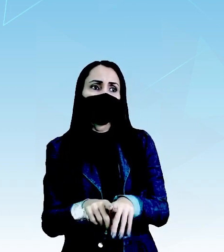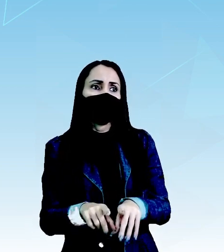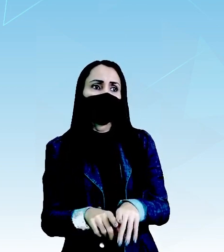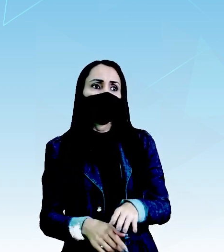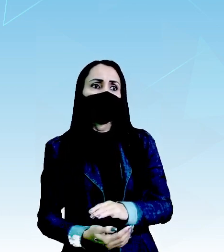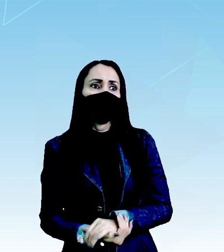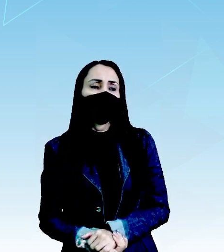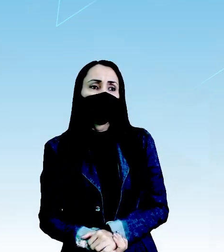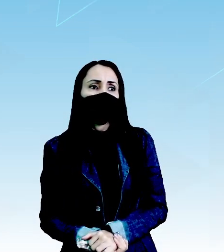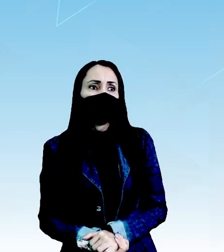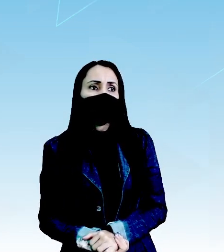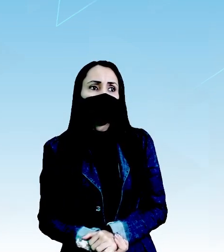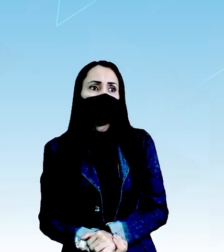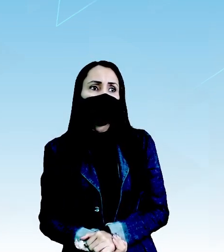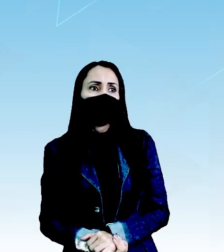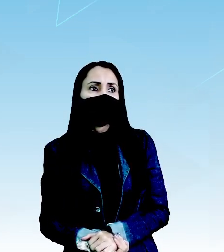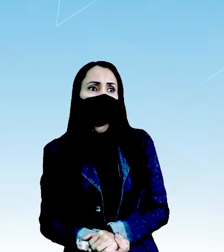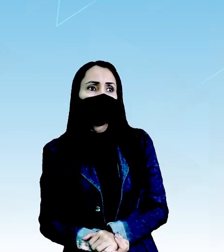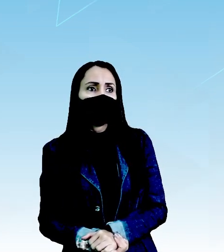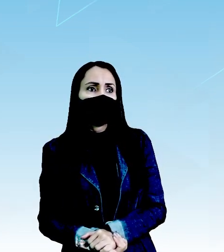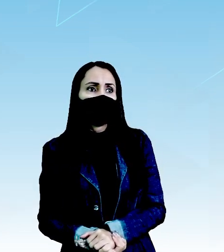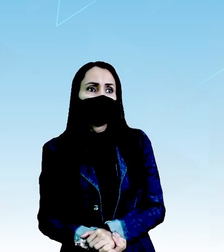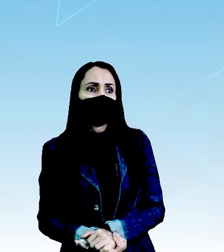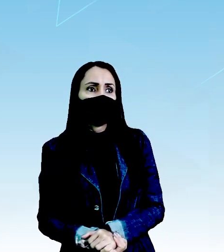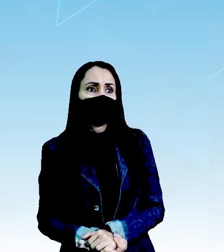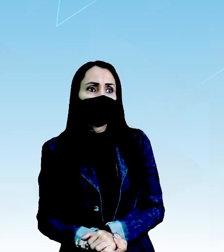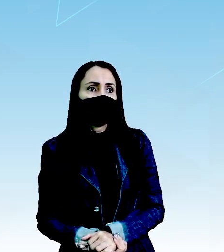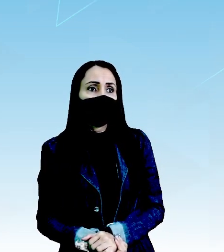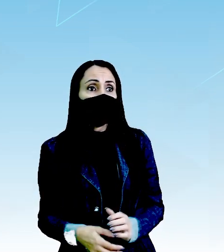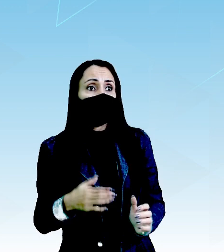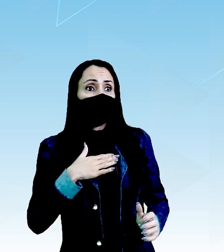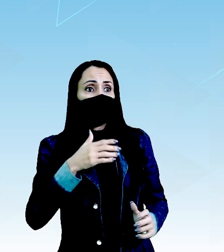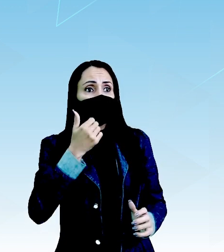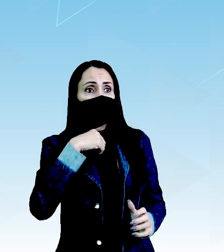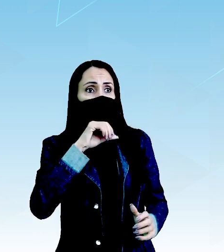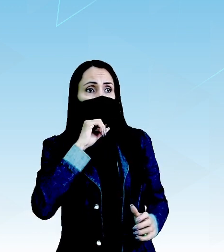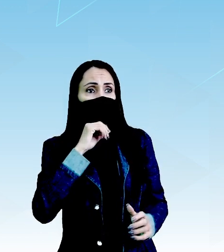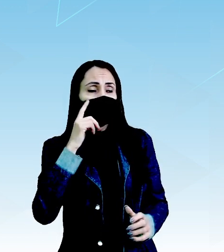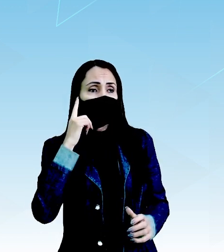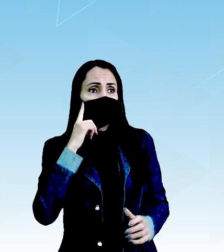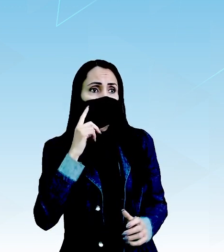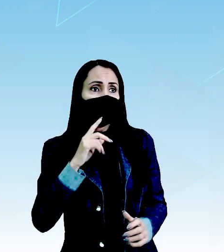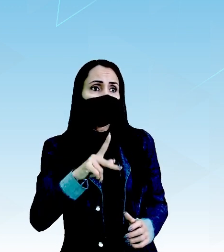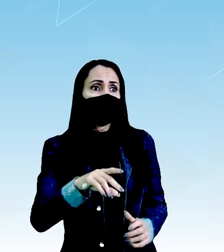uma obra, um filme que é Minha Mãe é uma Peça. Essa obra aqui,